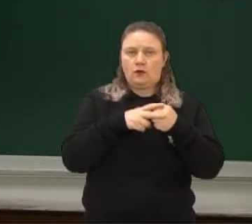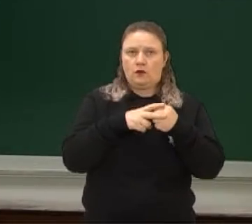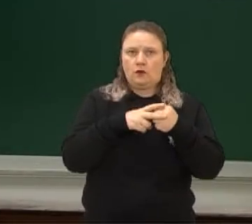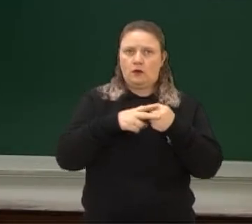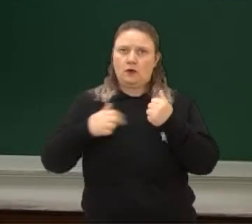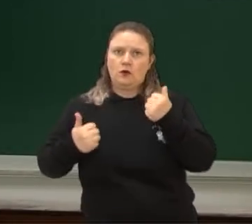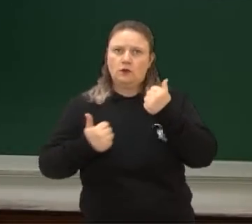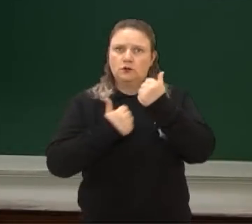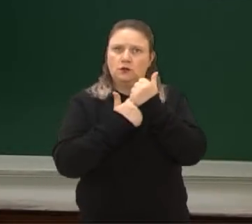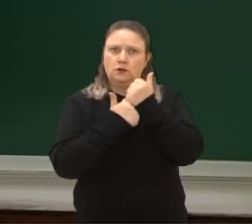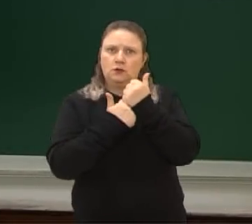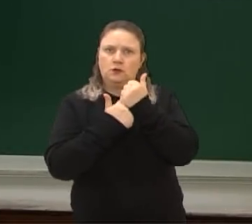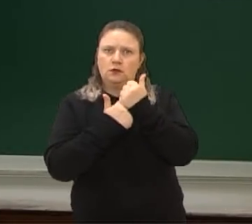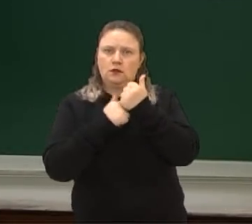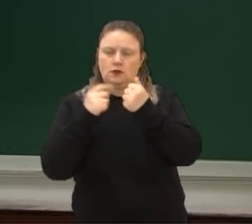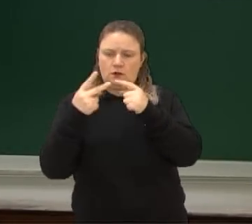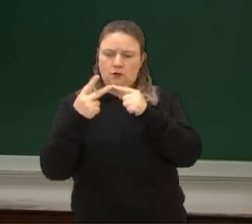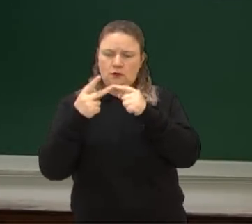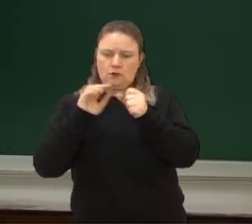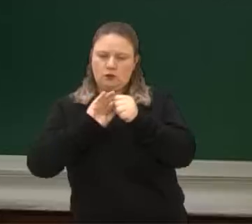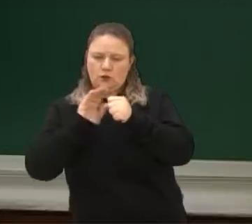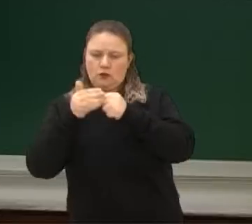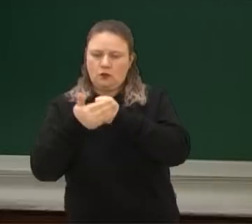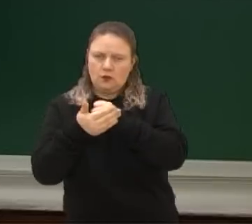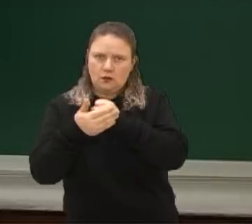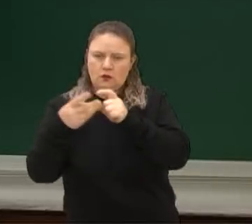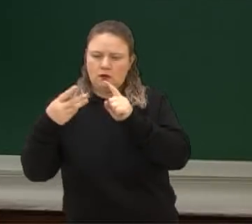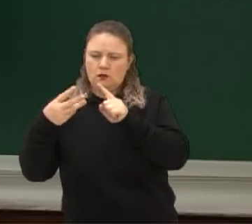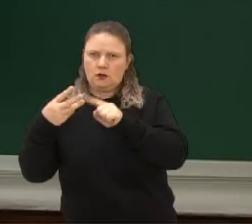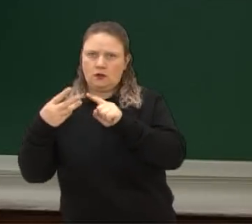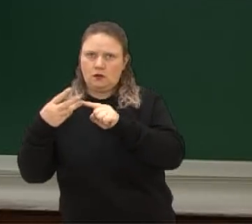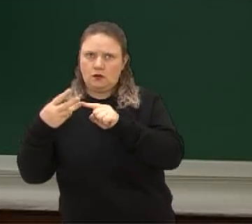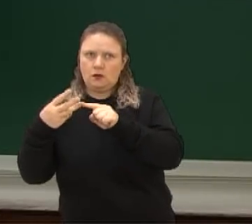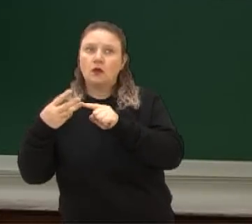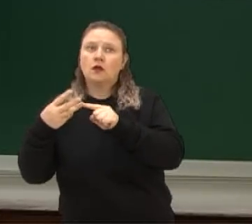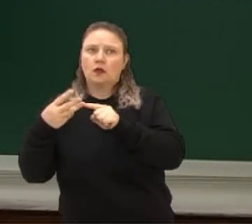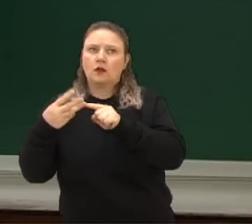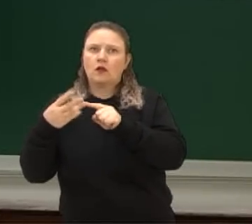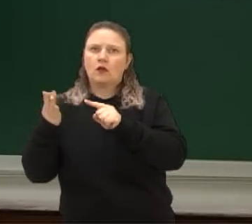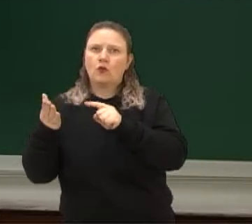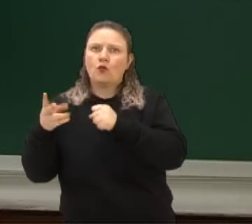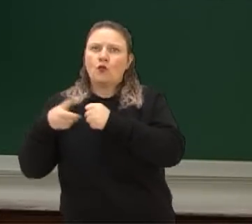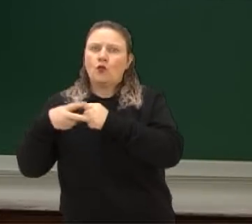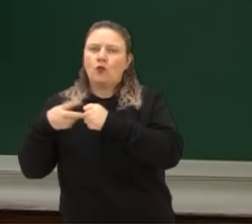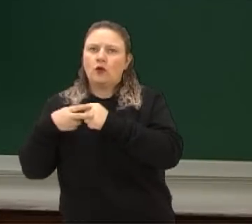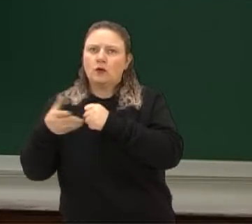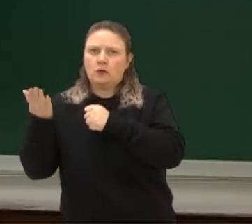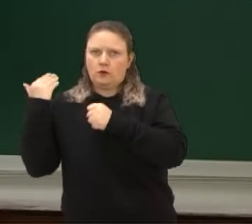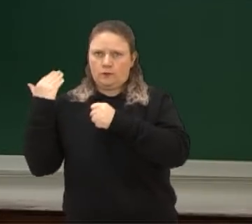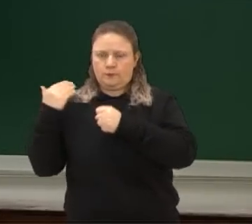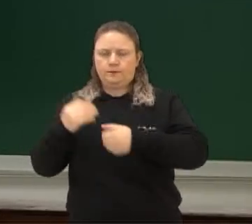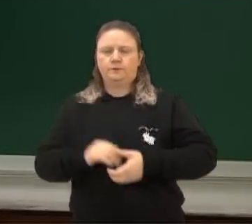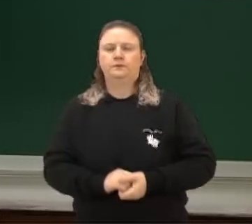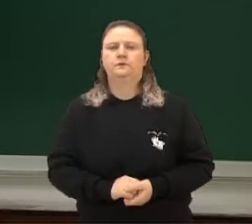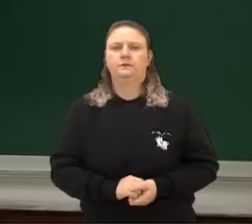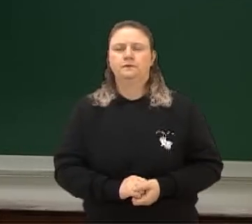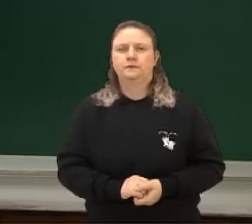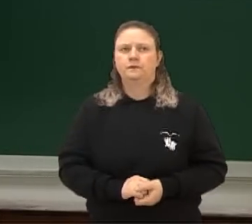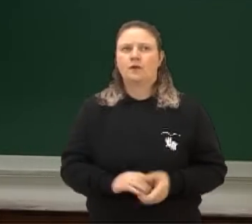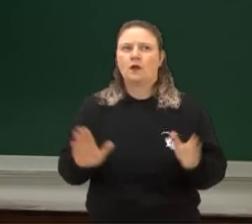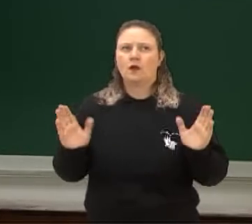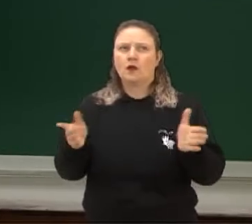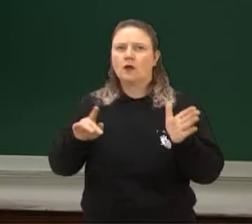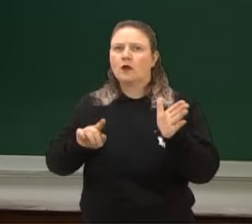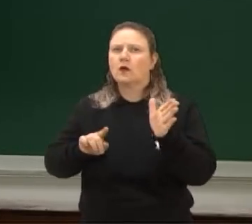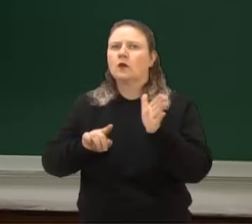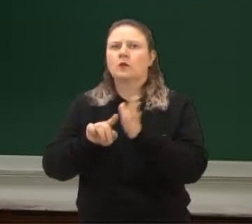vem o sujeito e depois o verbo no particípio passado. Então, uma observação que vocês têm que sempre lembrar é que na forma interrogativa